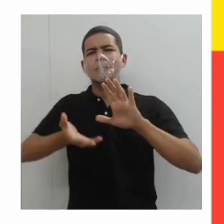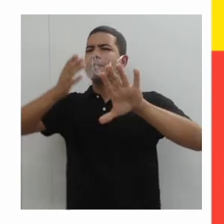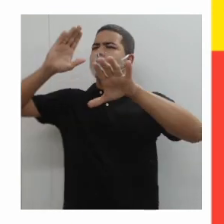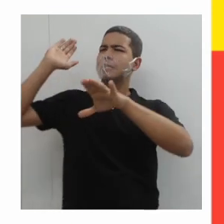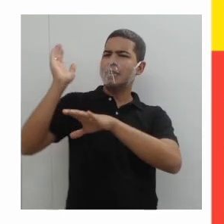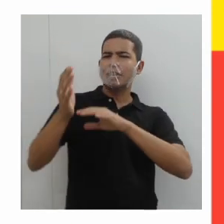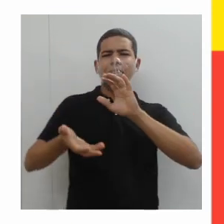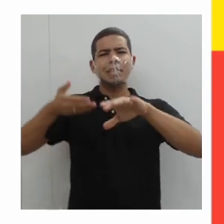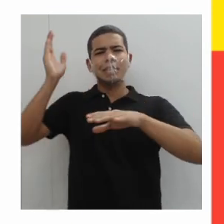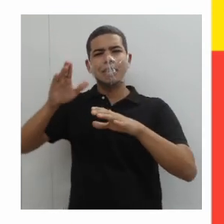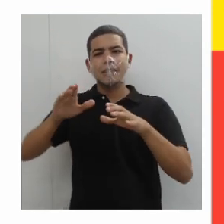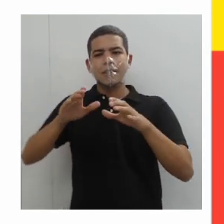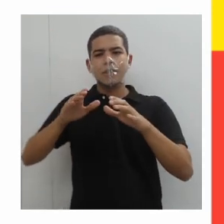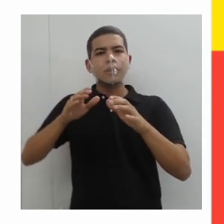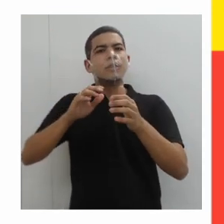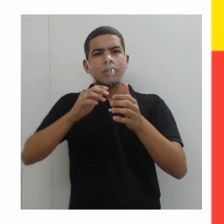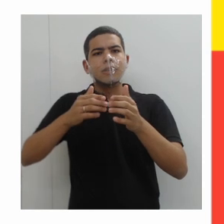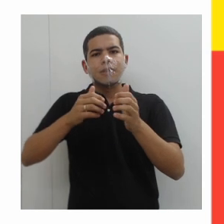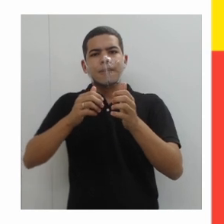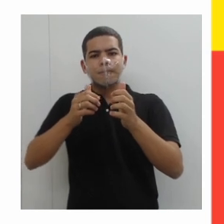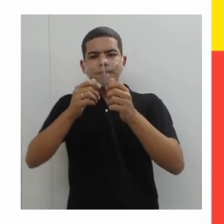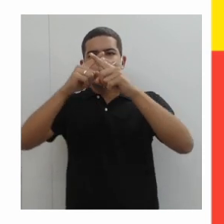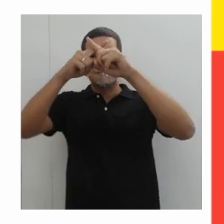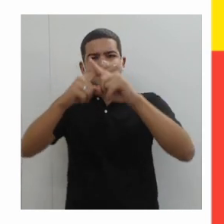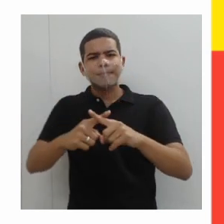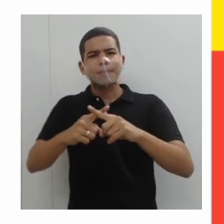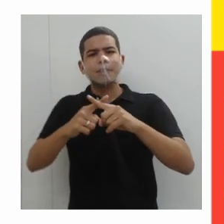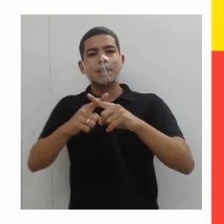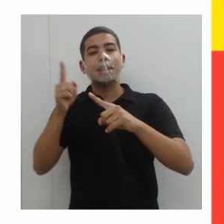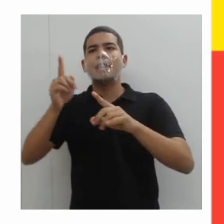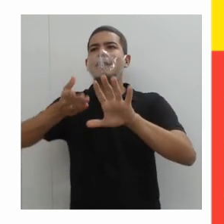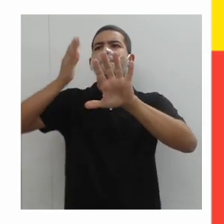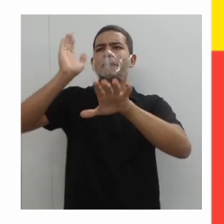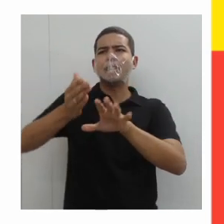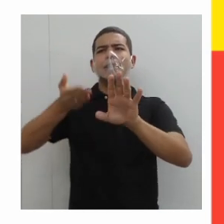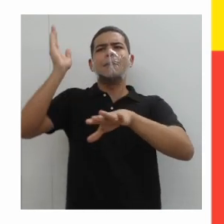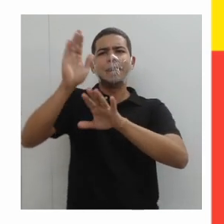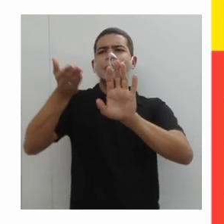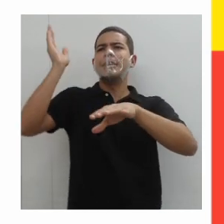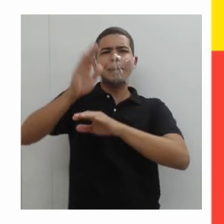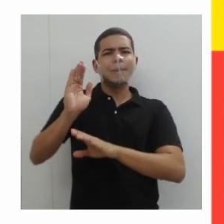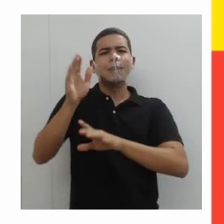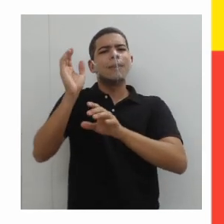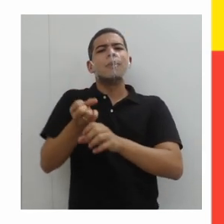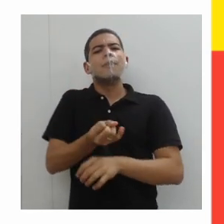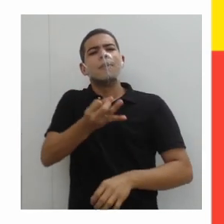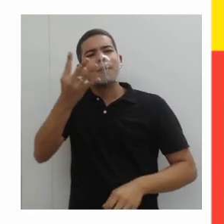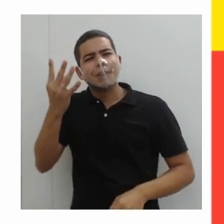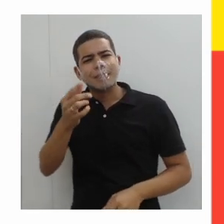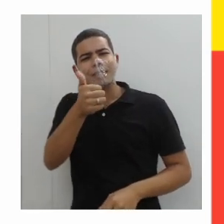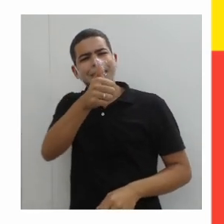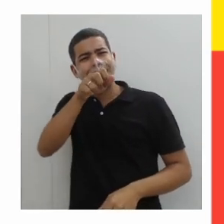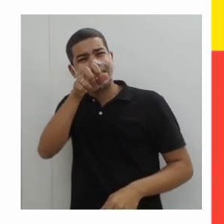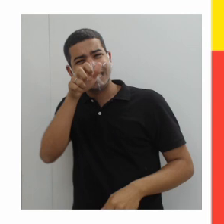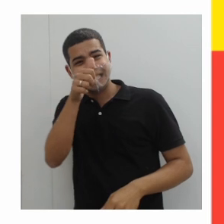em 5 jogos, foram 115 pontos, média de 23 por partida, e um